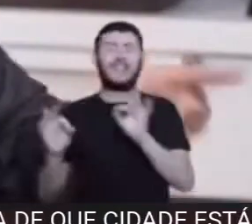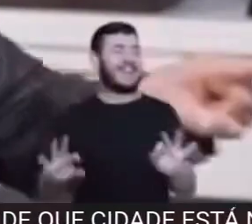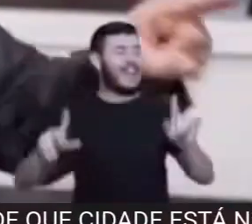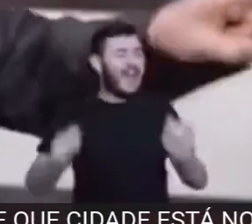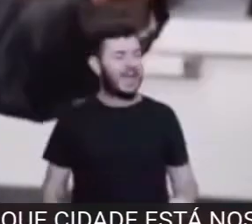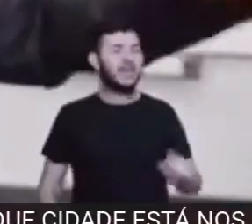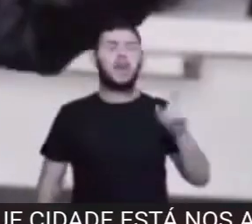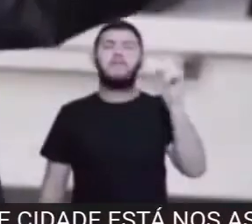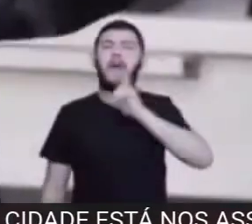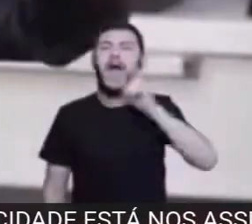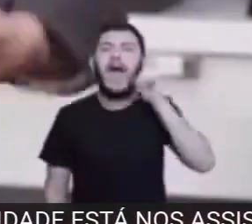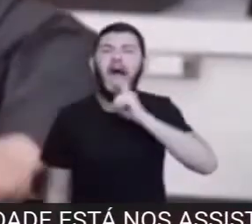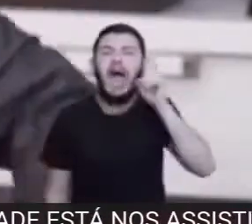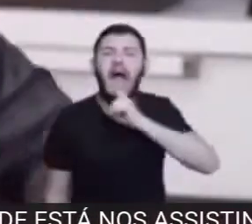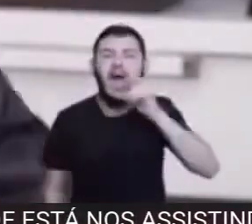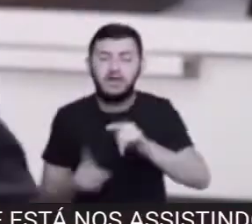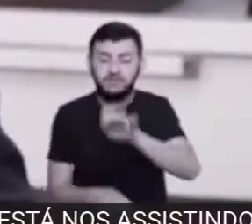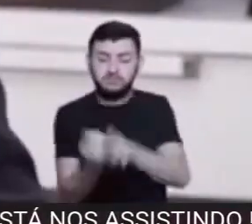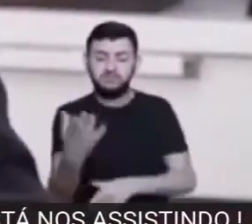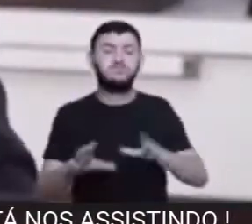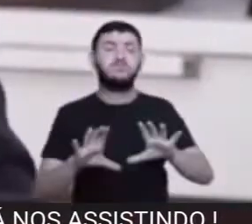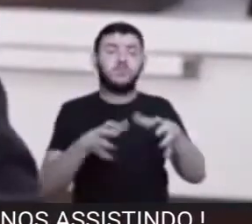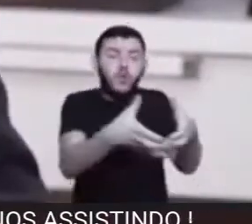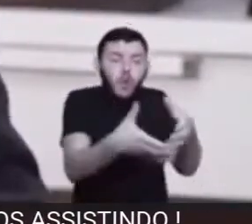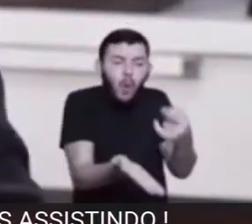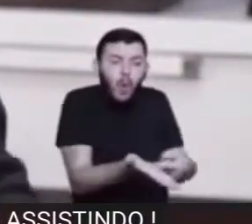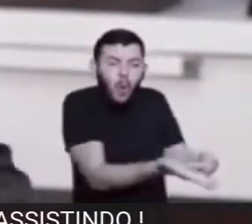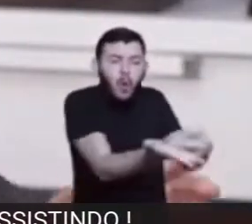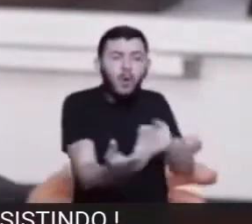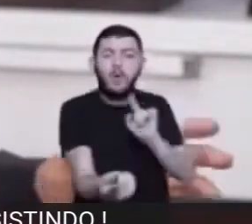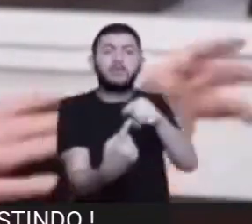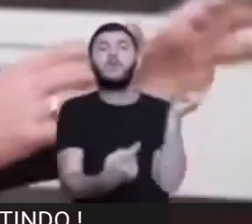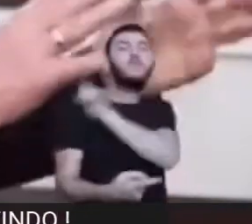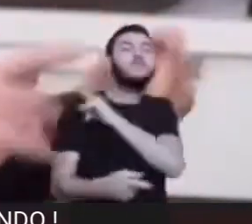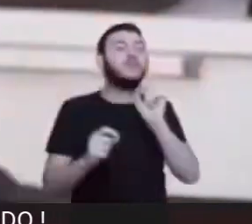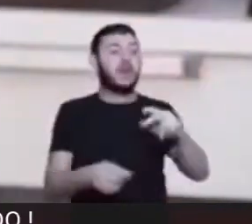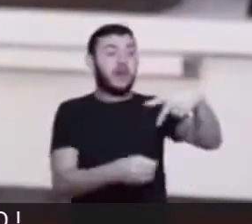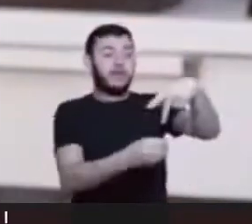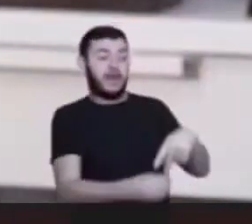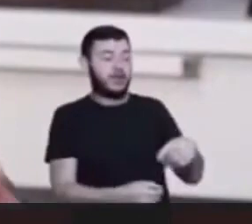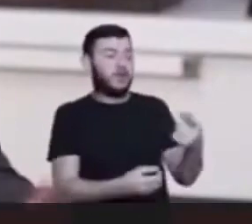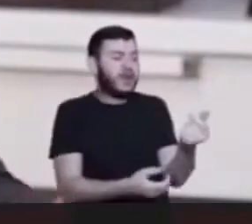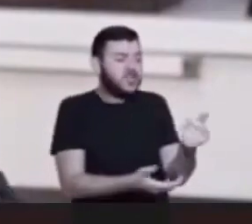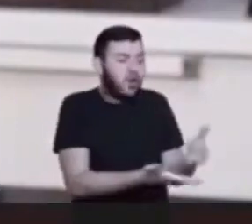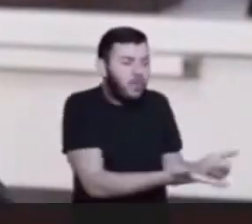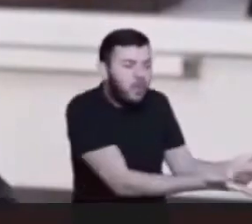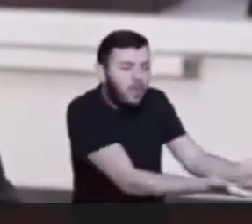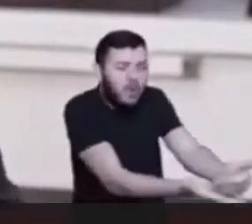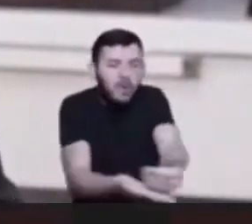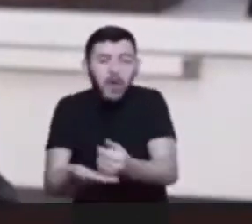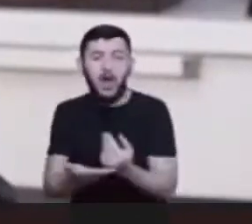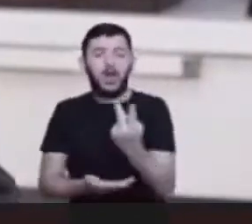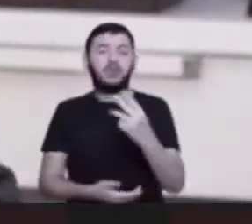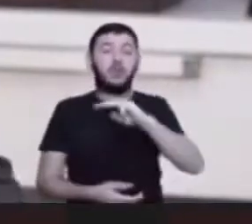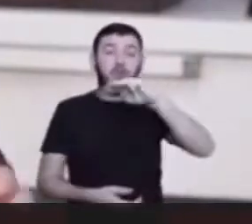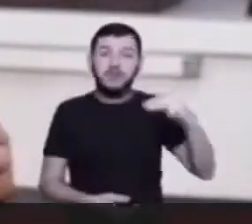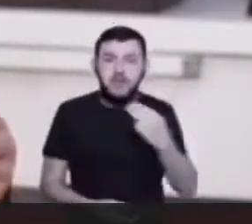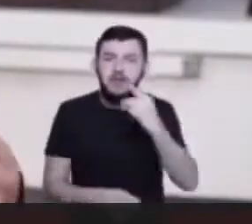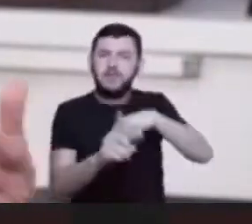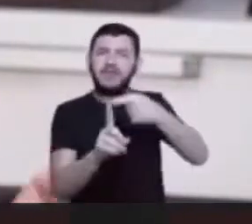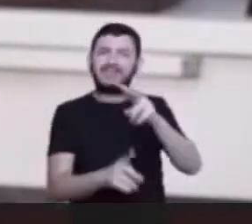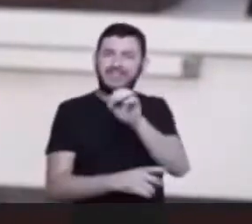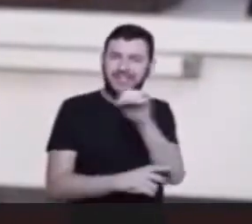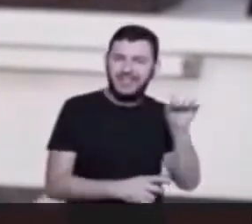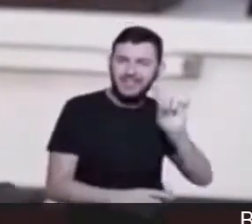montando uma quadrilha para pegar 2,5 bilhões da Petrobras para criar um fundo para combater a corrupção para eles. Ou seja,